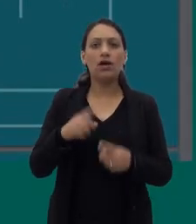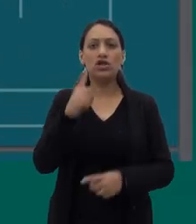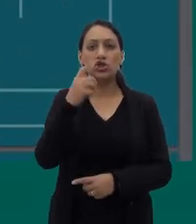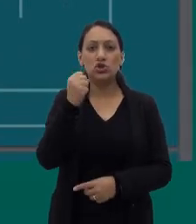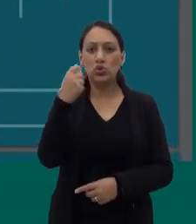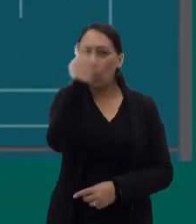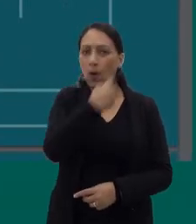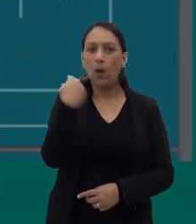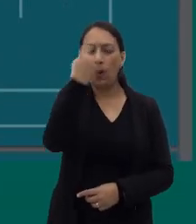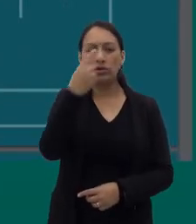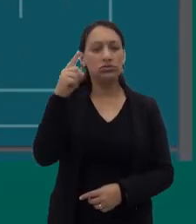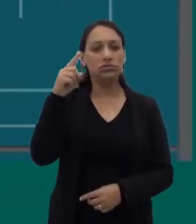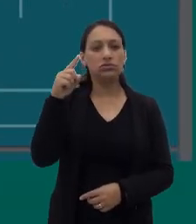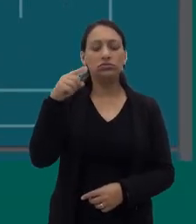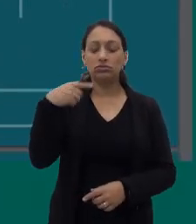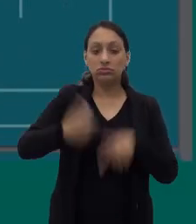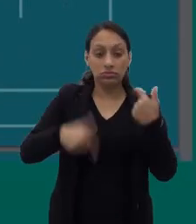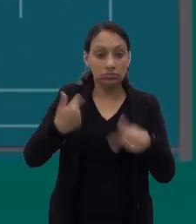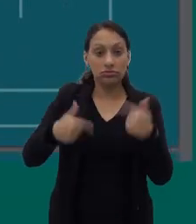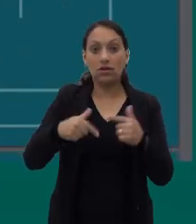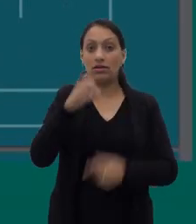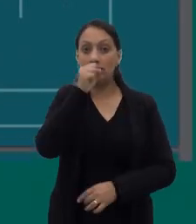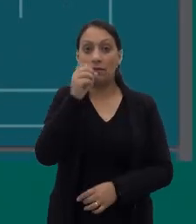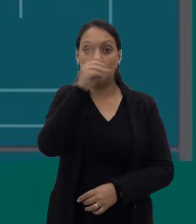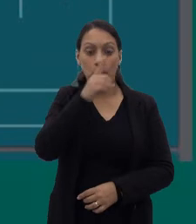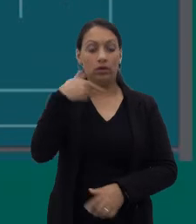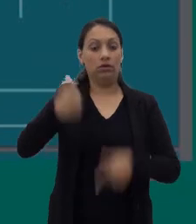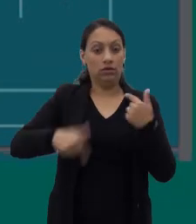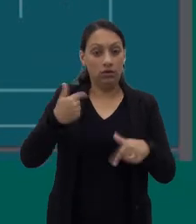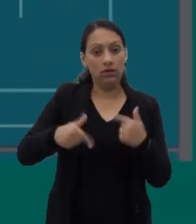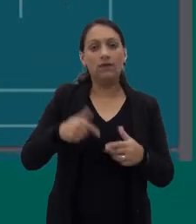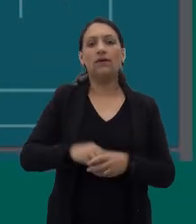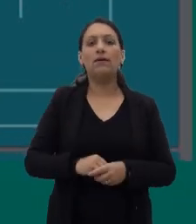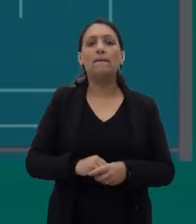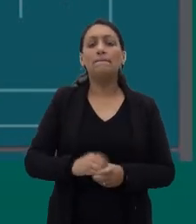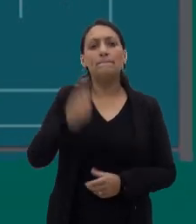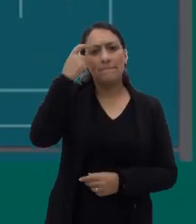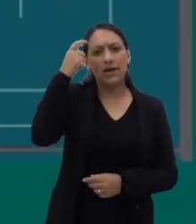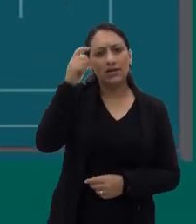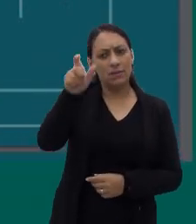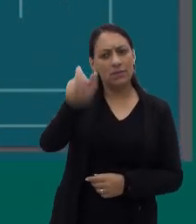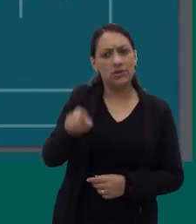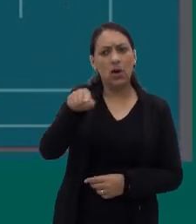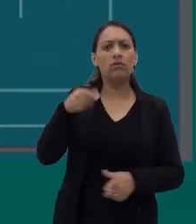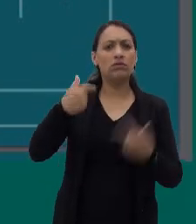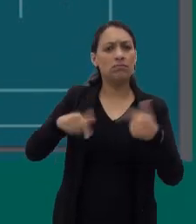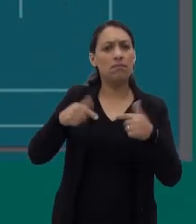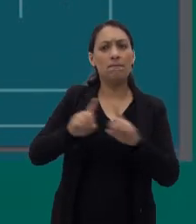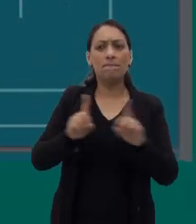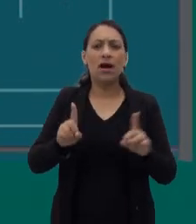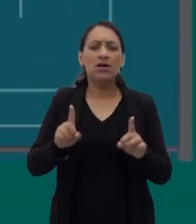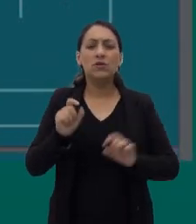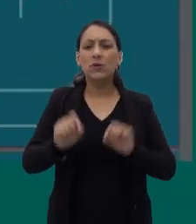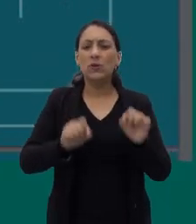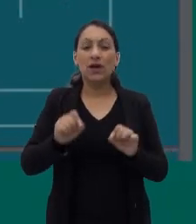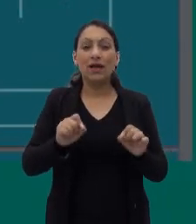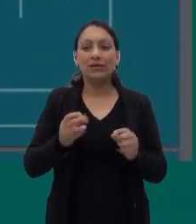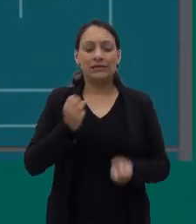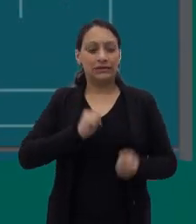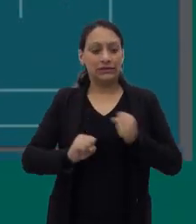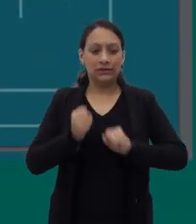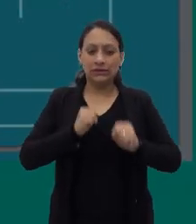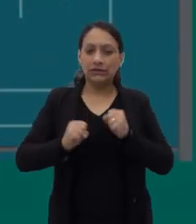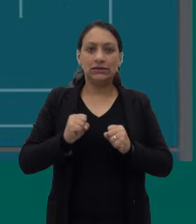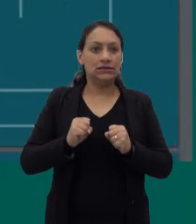dia, incluindo o fim de semana. A gente pensa, é um trabalhador, mas é uma pessoa em crise de ansiedade